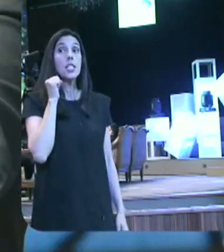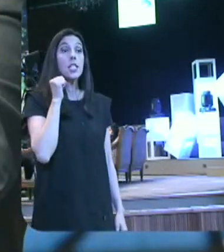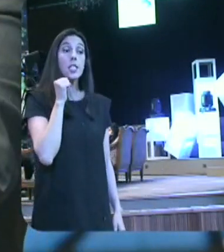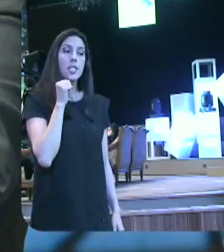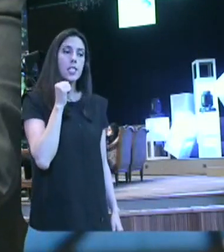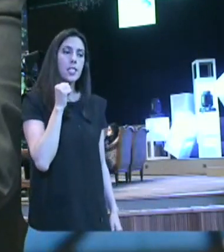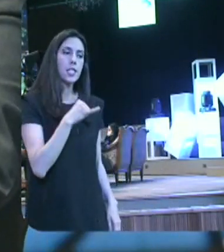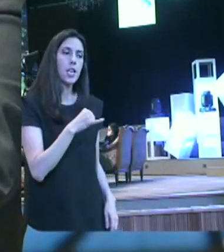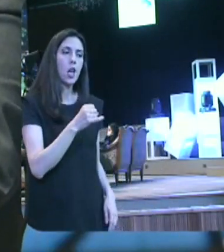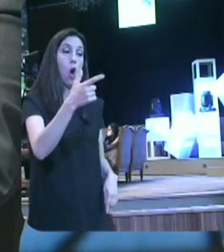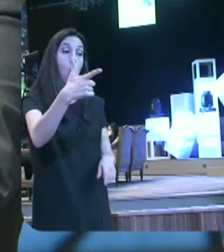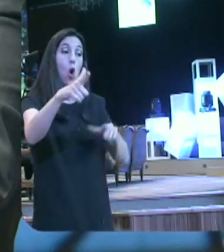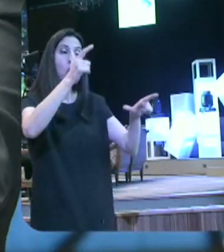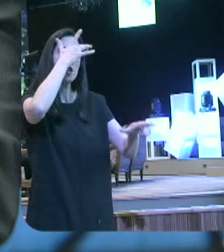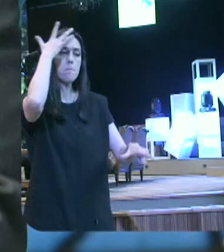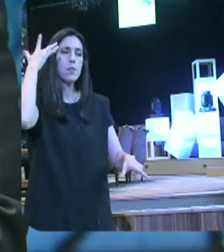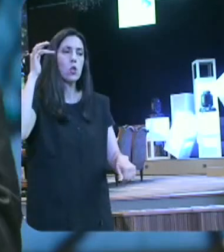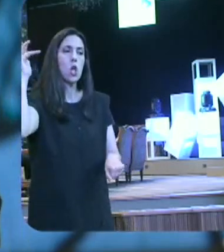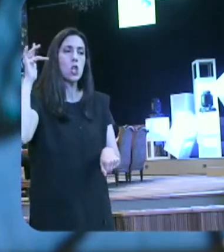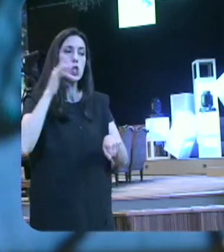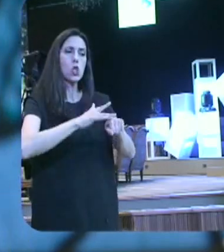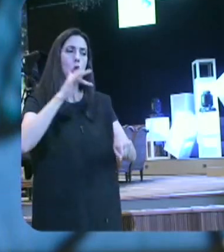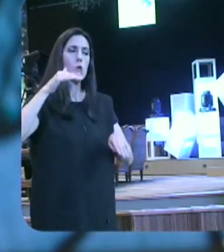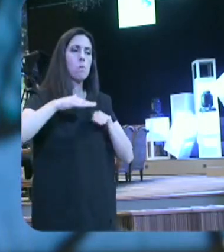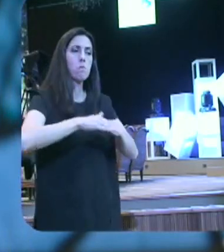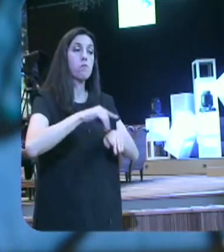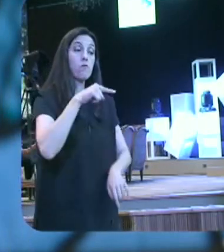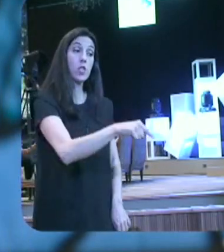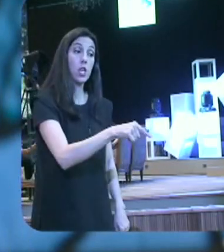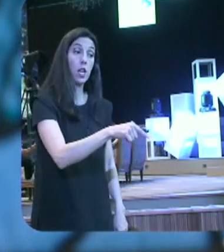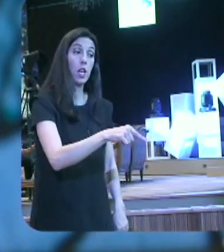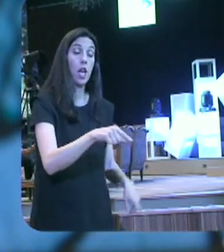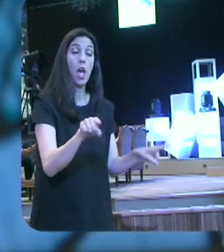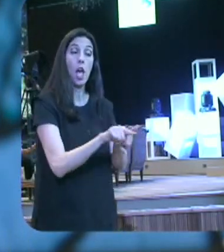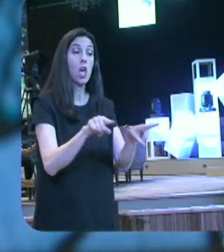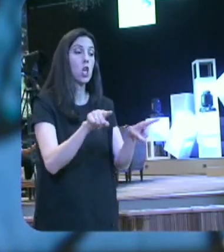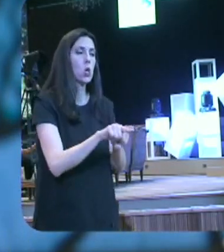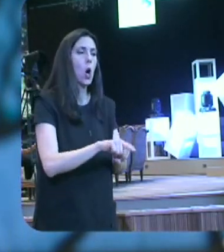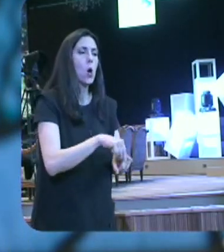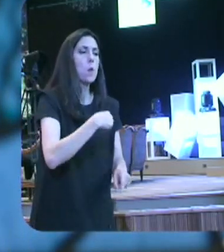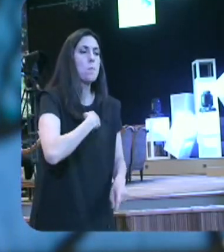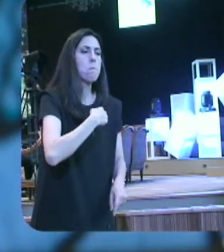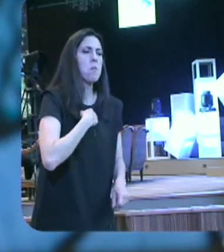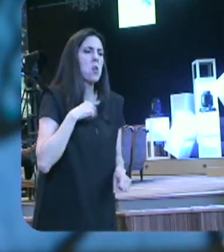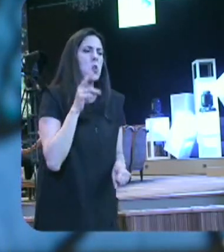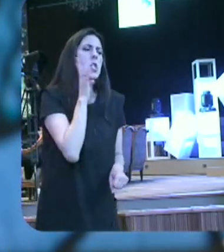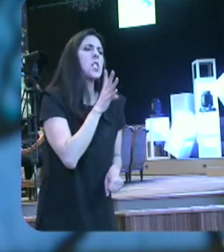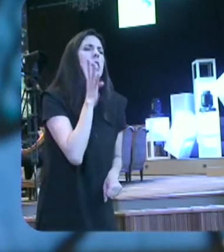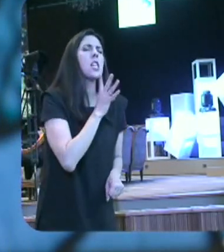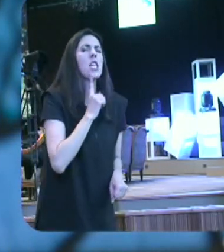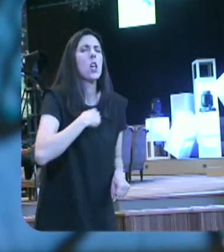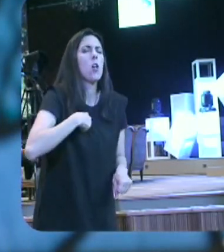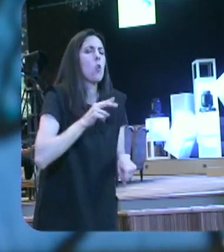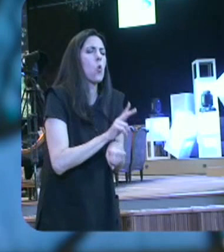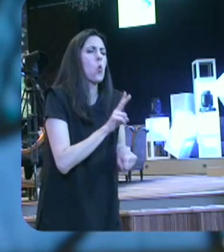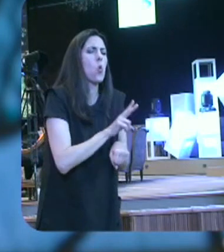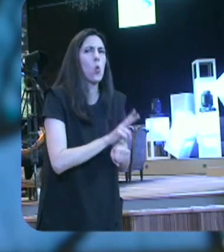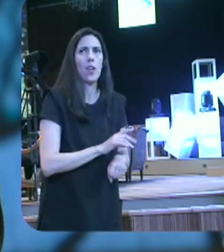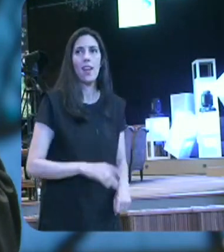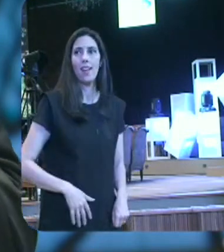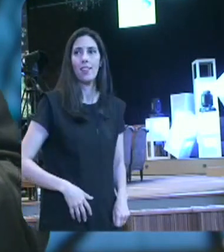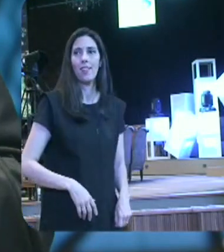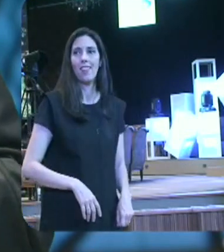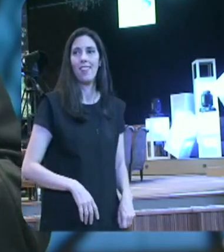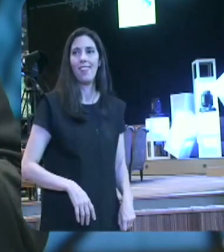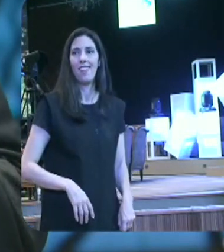palavra. E assim como aquela senhora, hora e vez ela se levantava